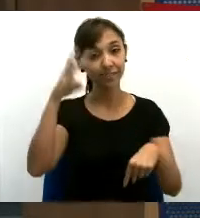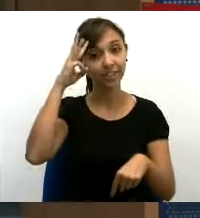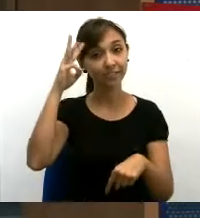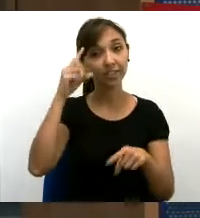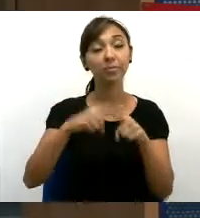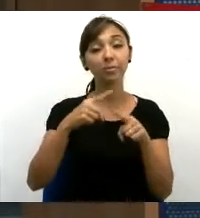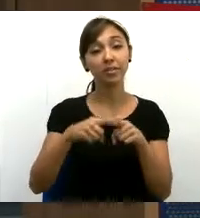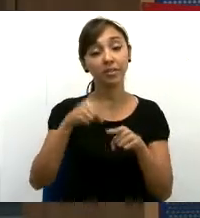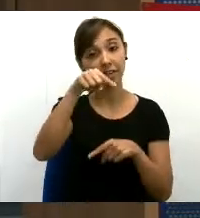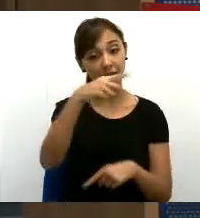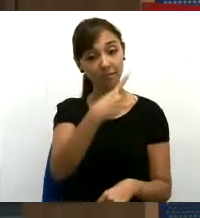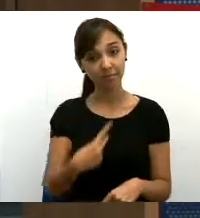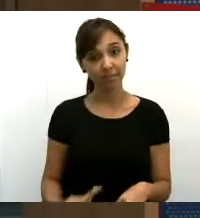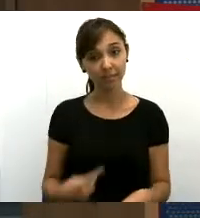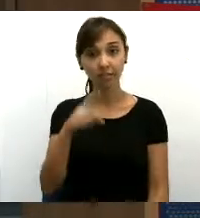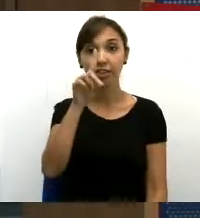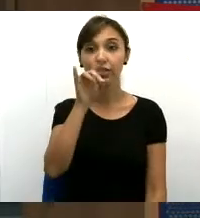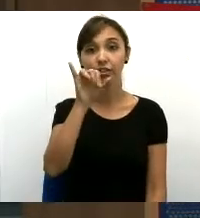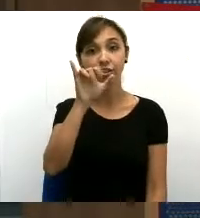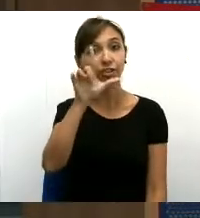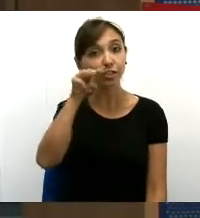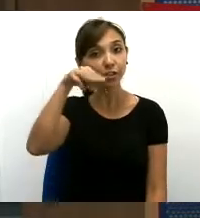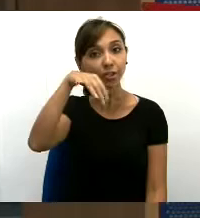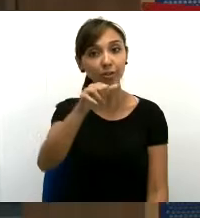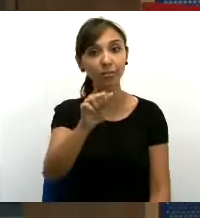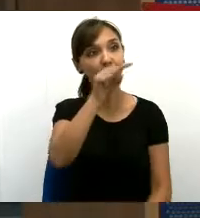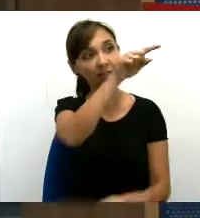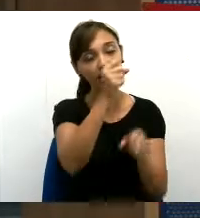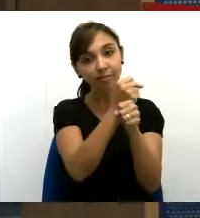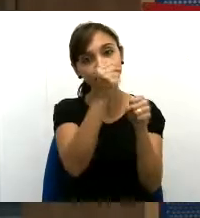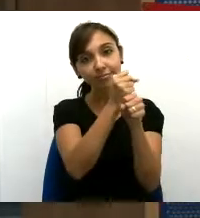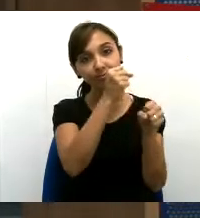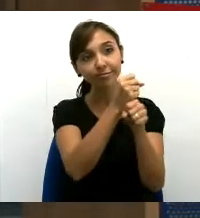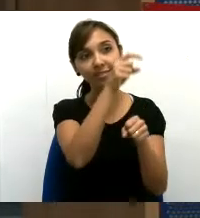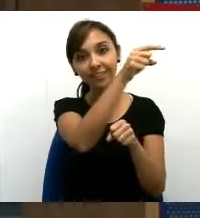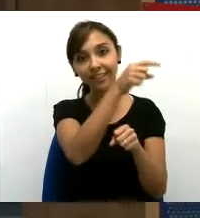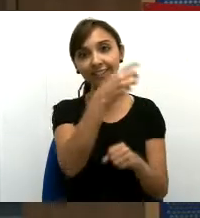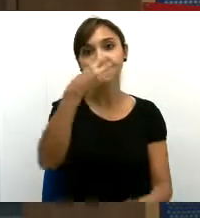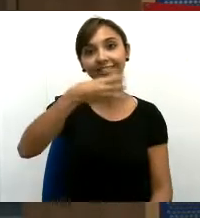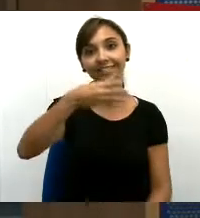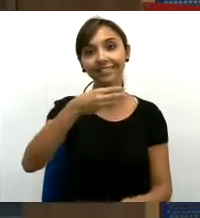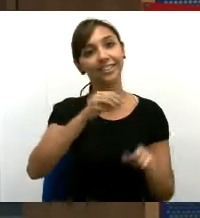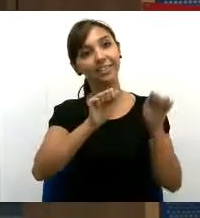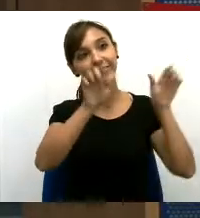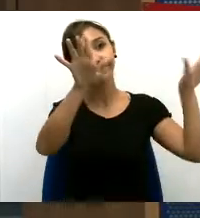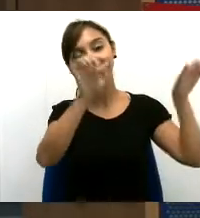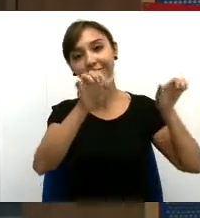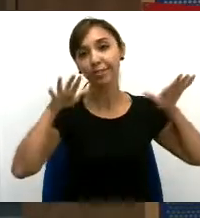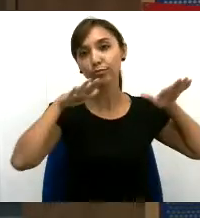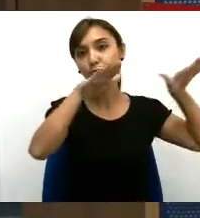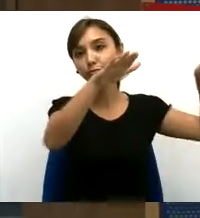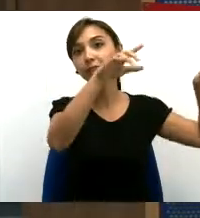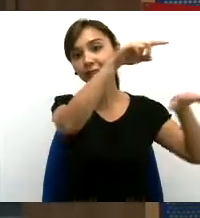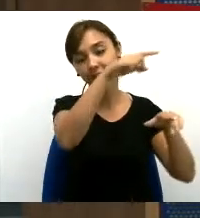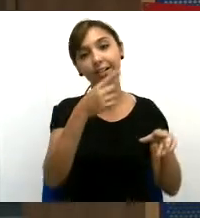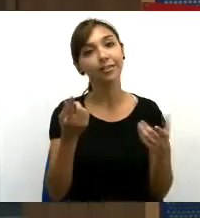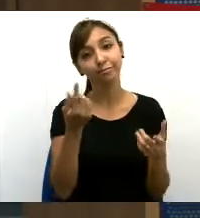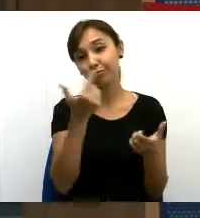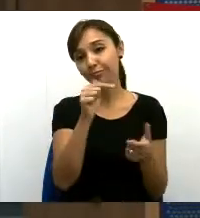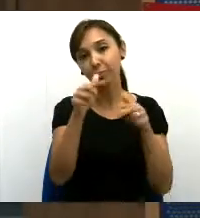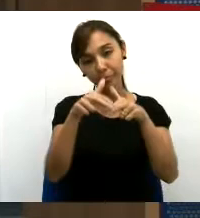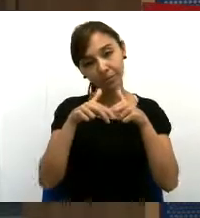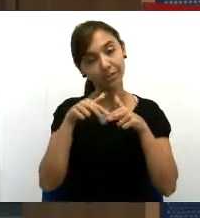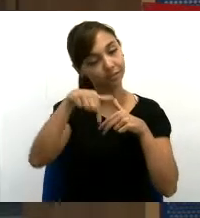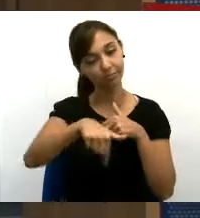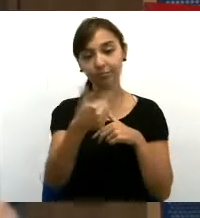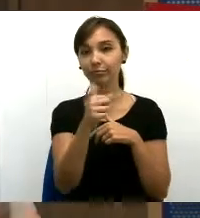porque a presidente Dilma Rousseff visita as obras do terceiro terminal do aeroporto na data de hoje. Por isso, nós não teremos